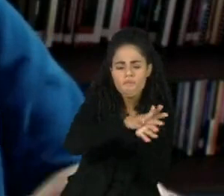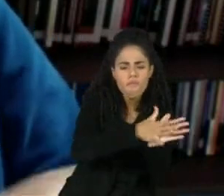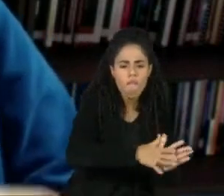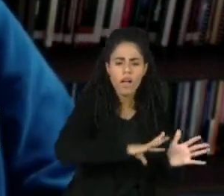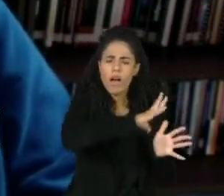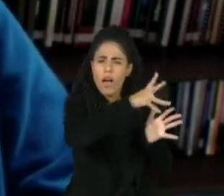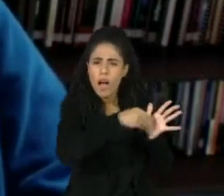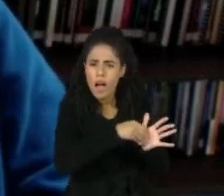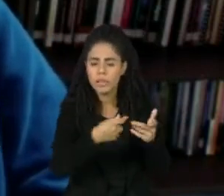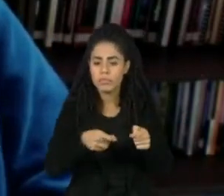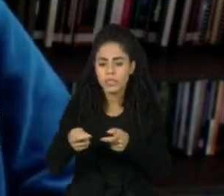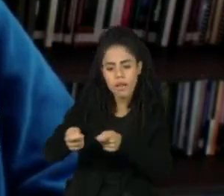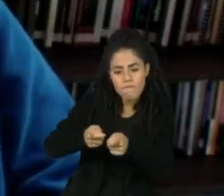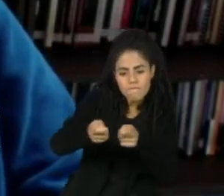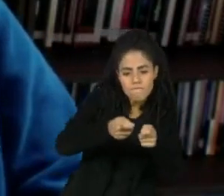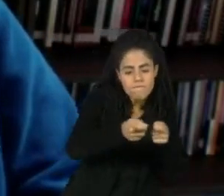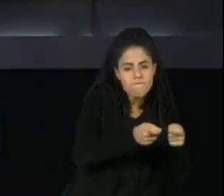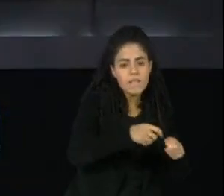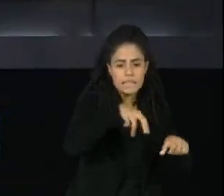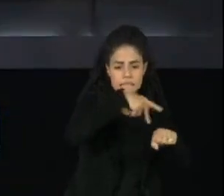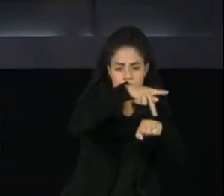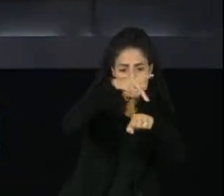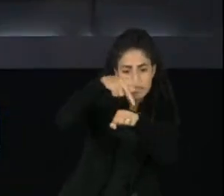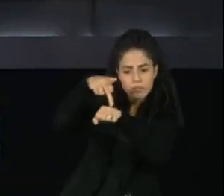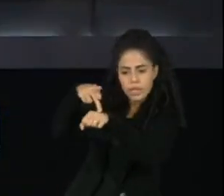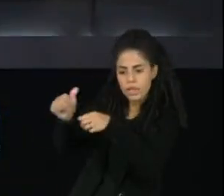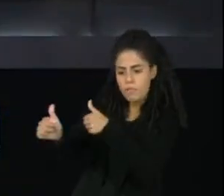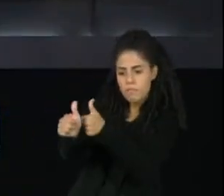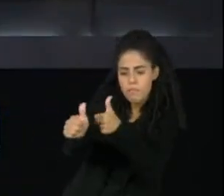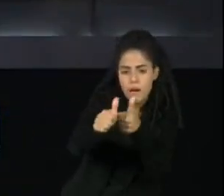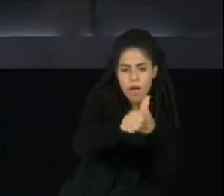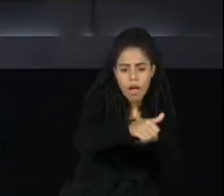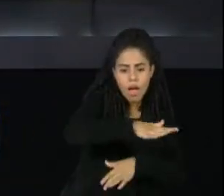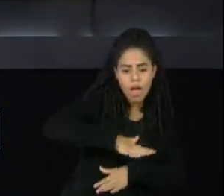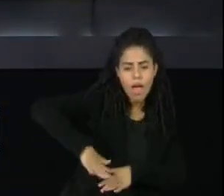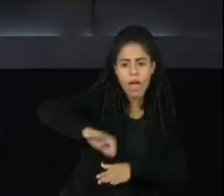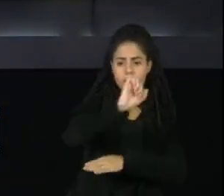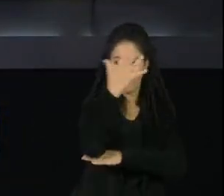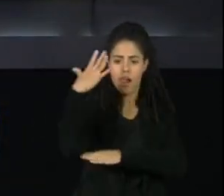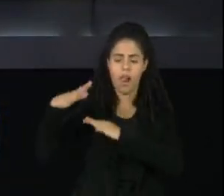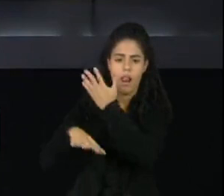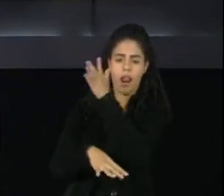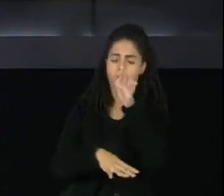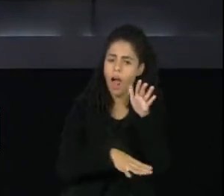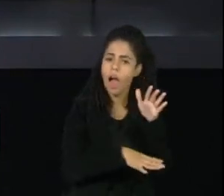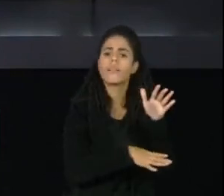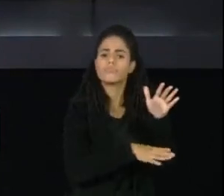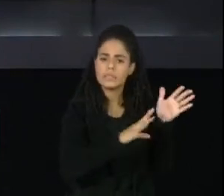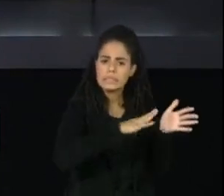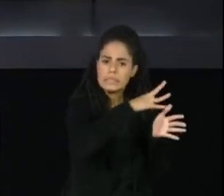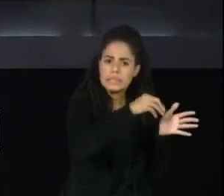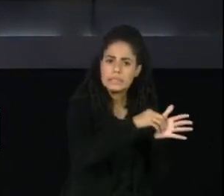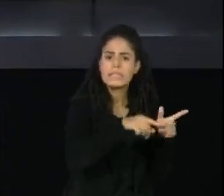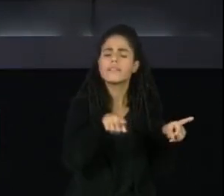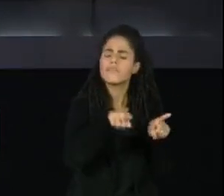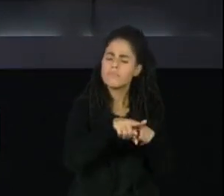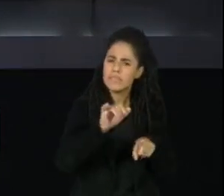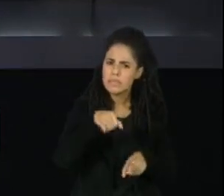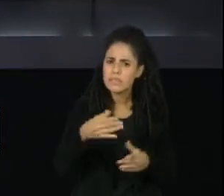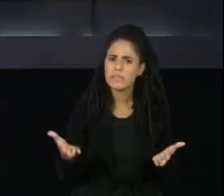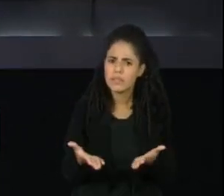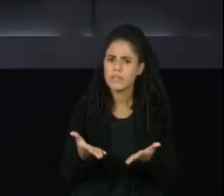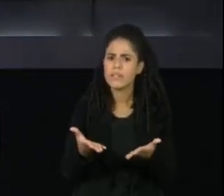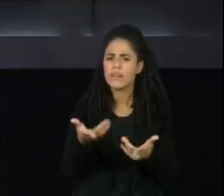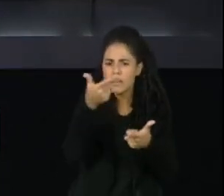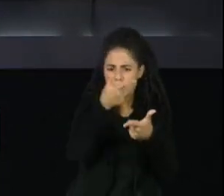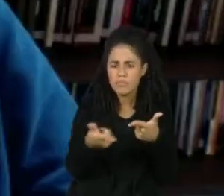Amazônia, praticamente por todos os países amazônicos. Mas uma grande ação para essa nova bioeconomia realmente sair do papel,